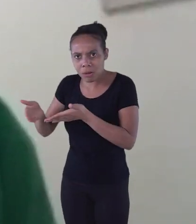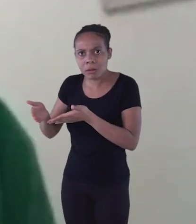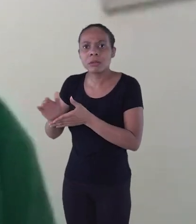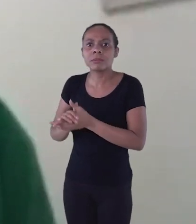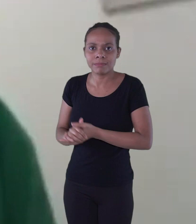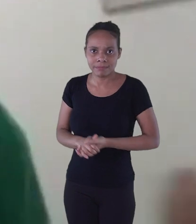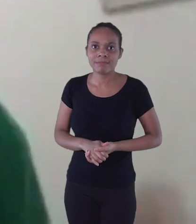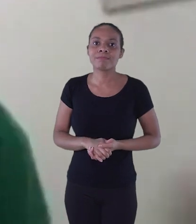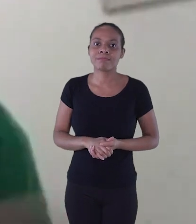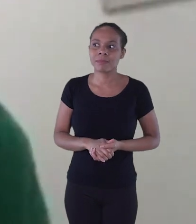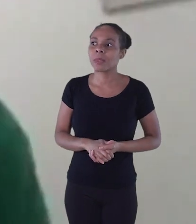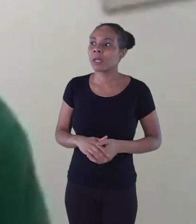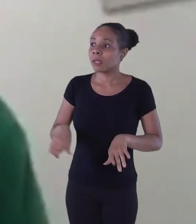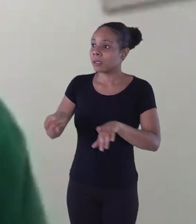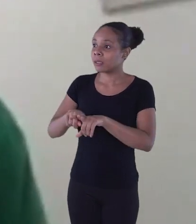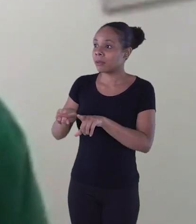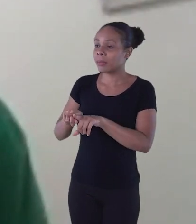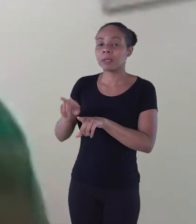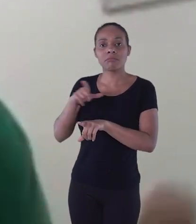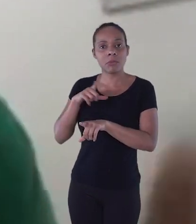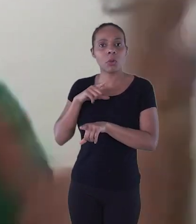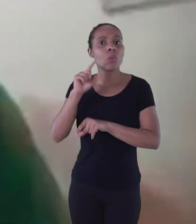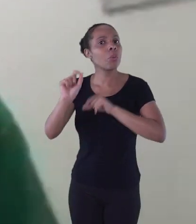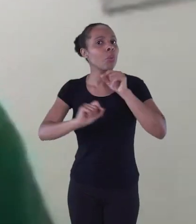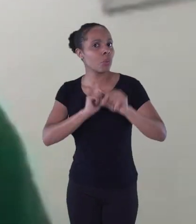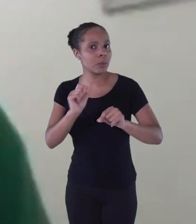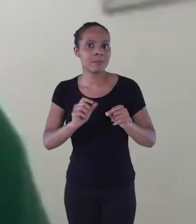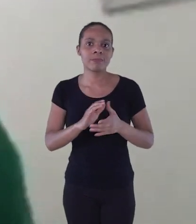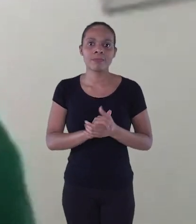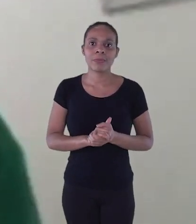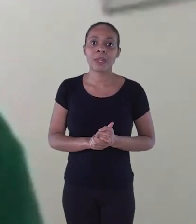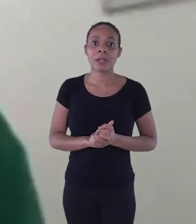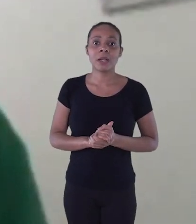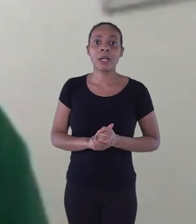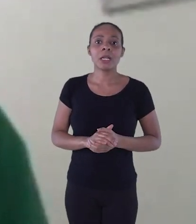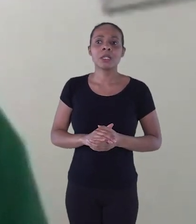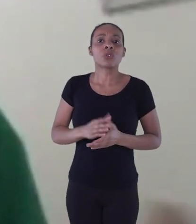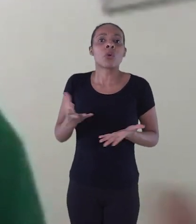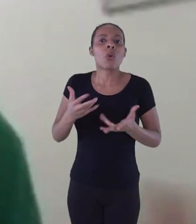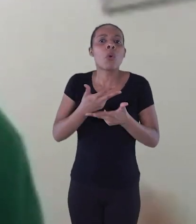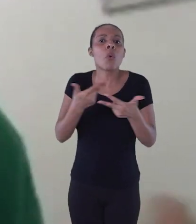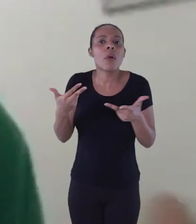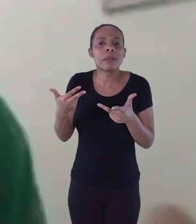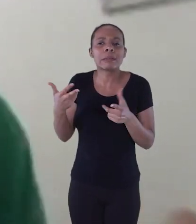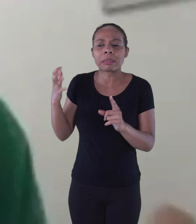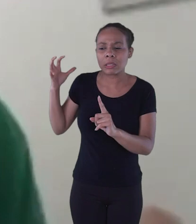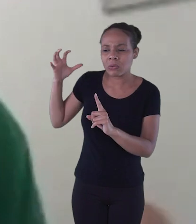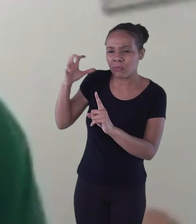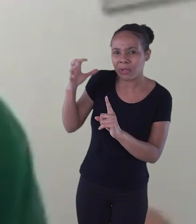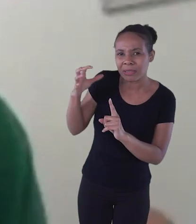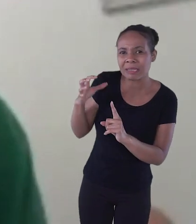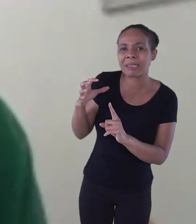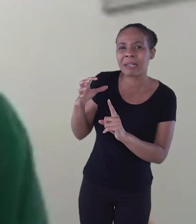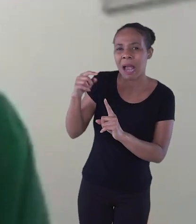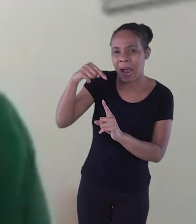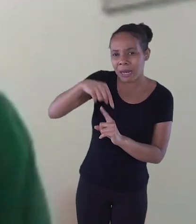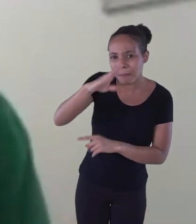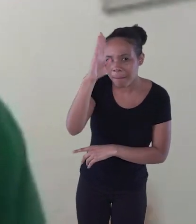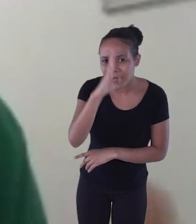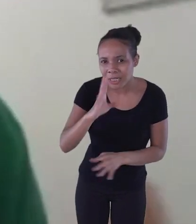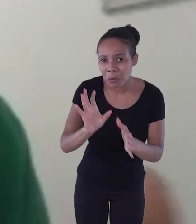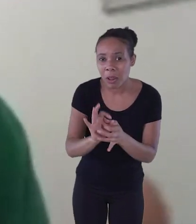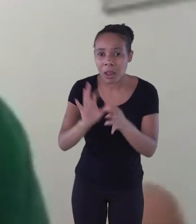negros, né? Mas também como aquilo abala a democracia no Brasil. Então é um livro também, né? É um livro